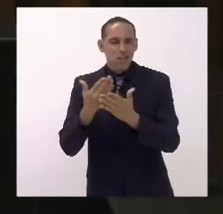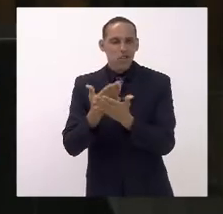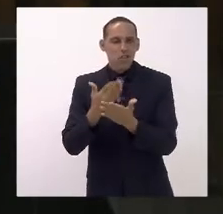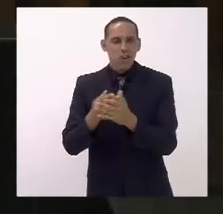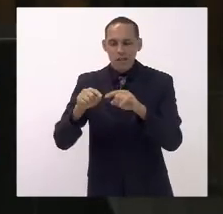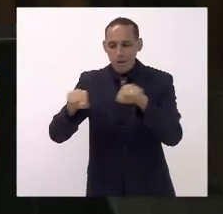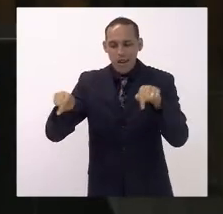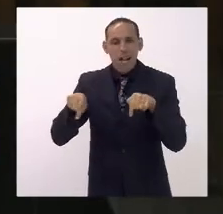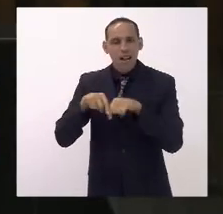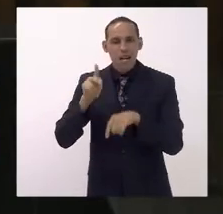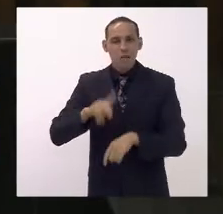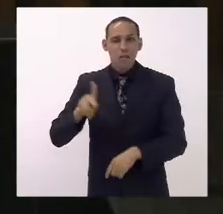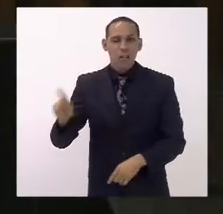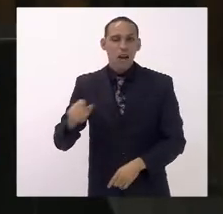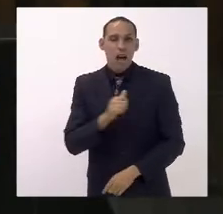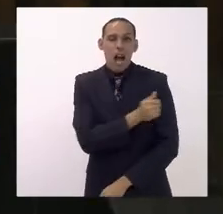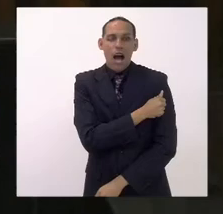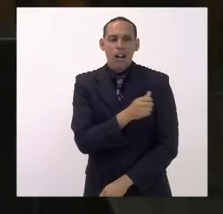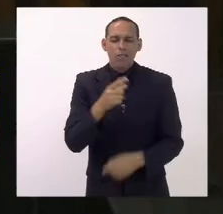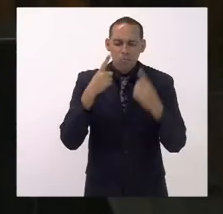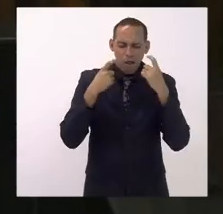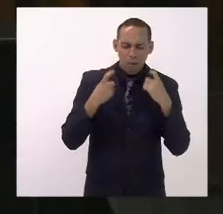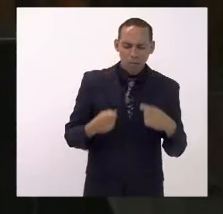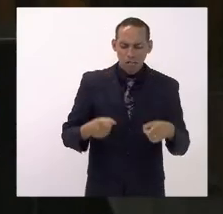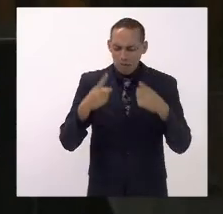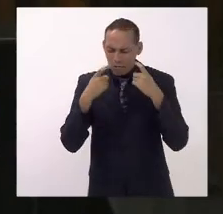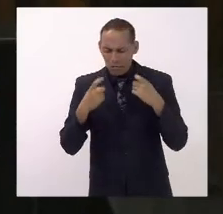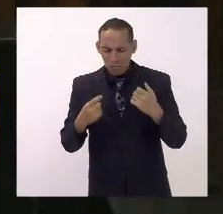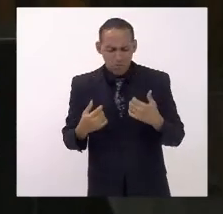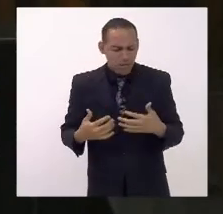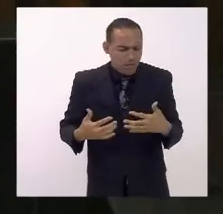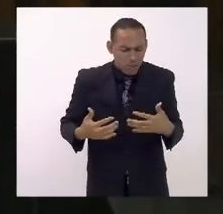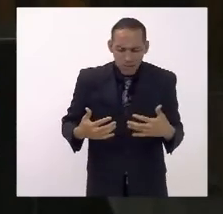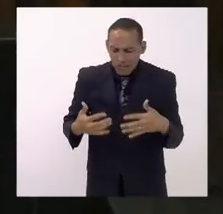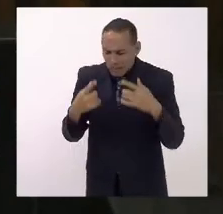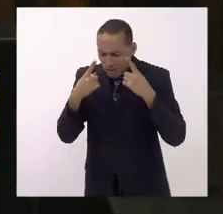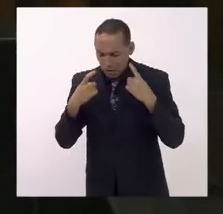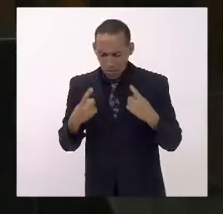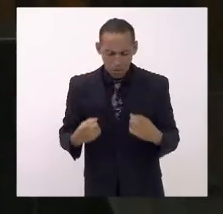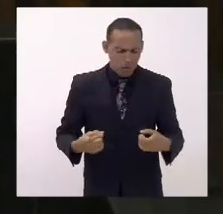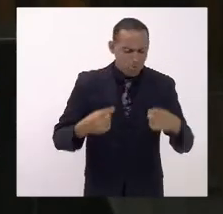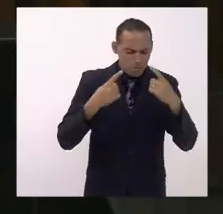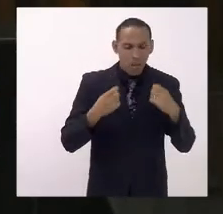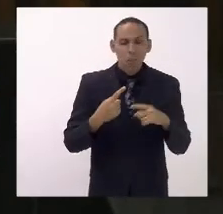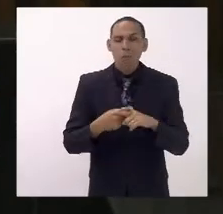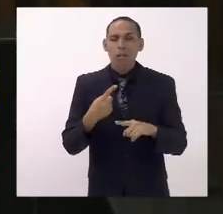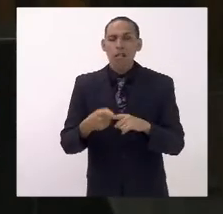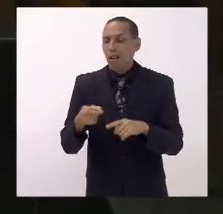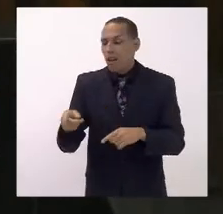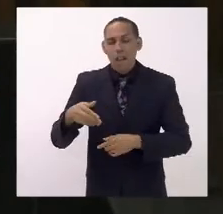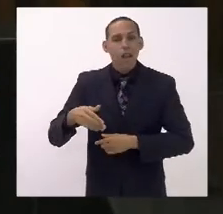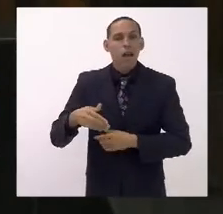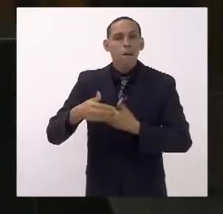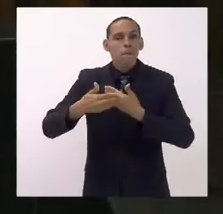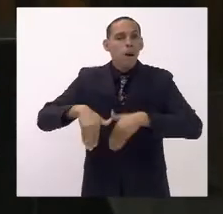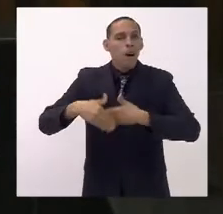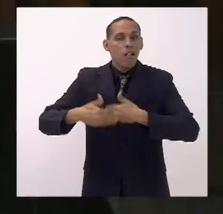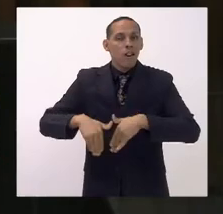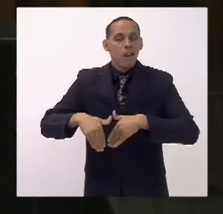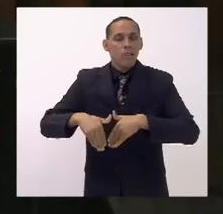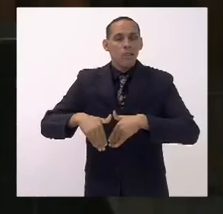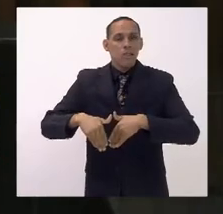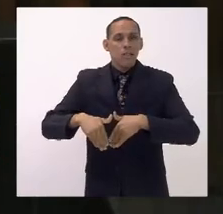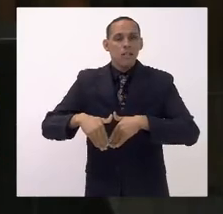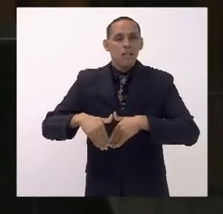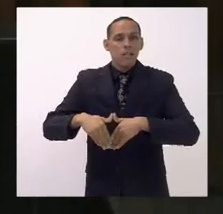professores, um aluno chorava. Chorava de nervoso, ao estar fazendo uma prova